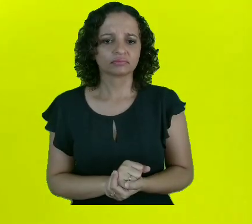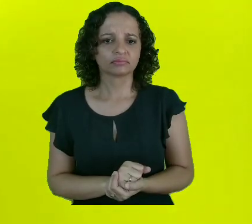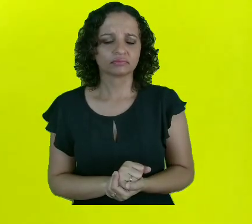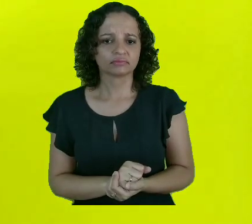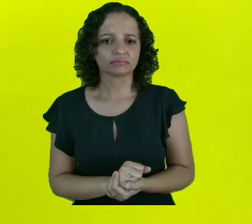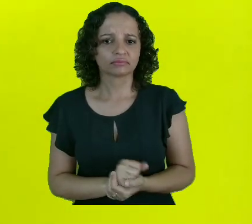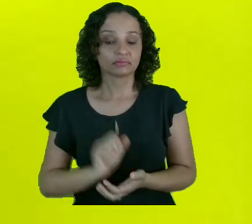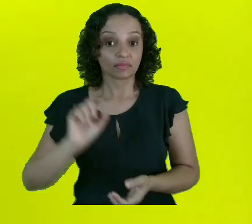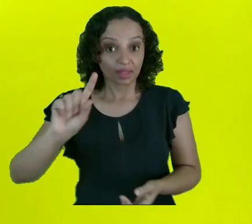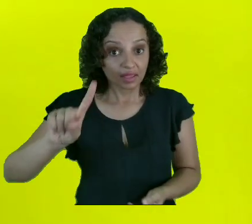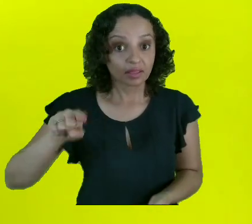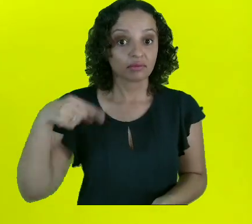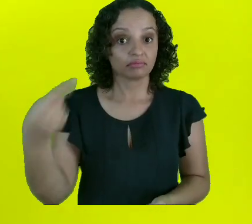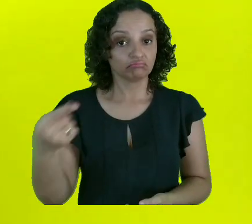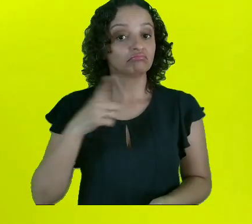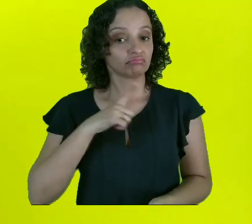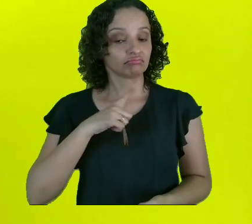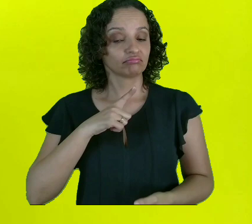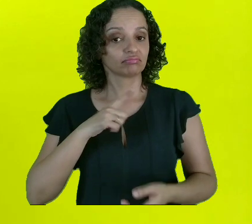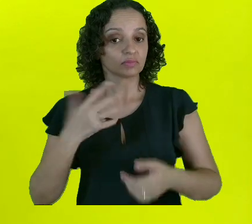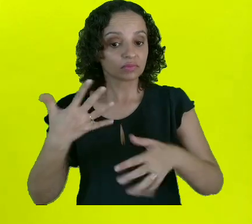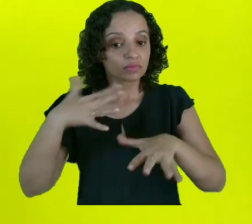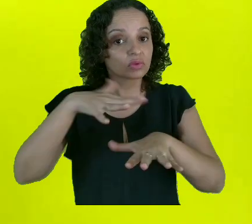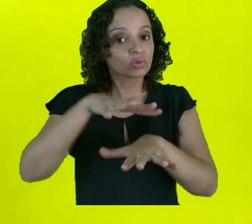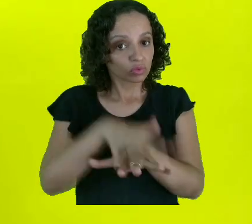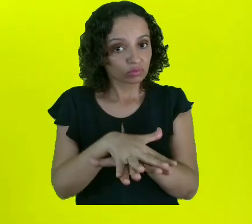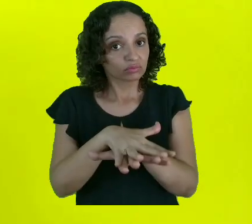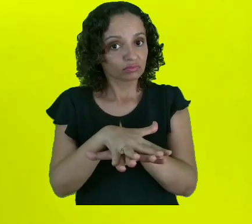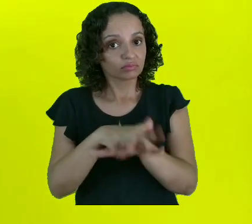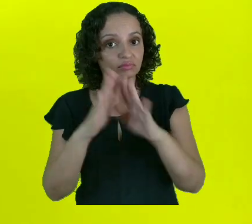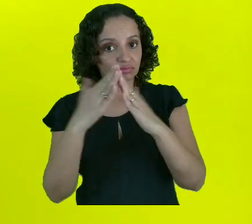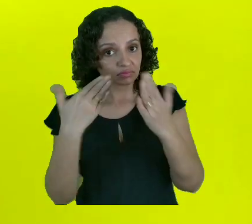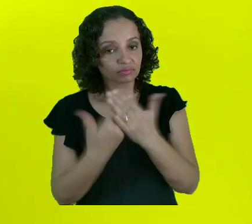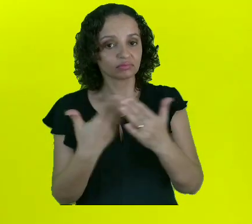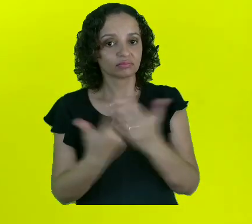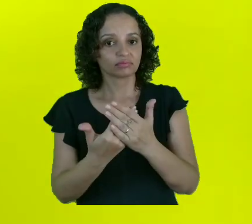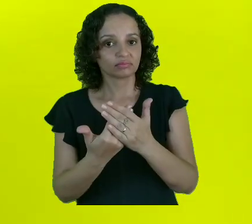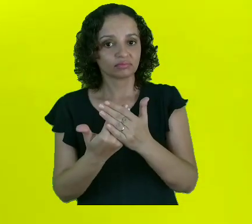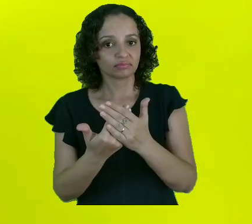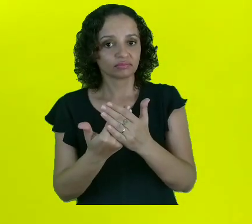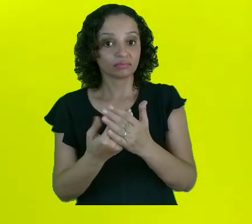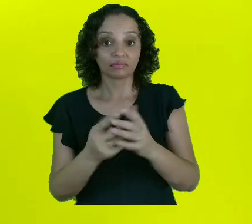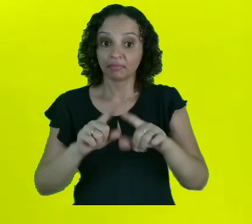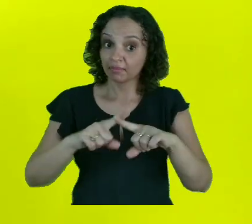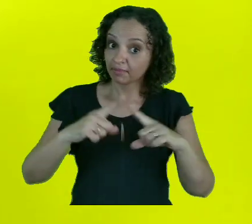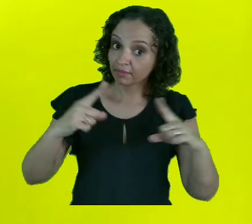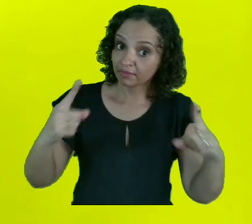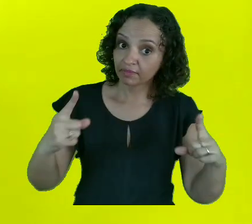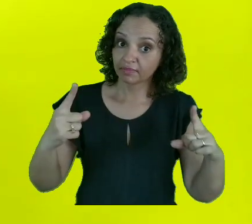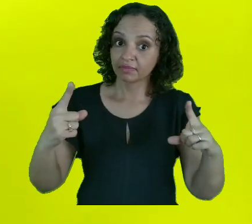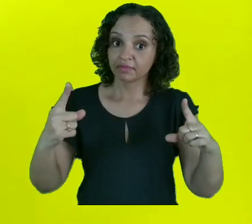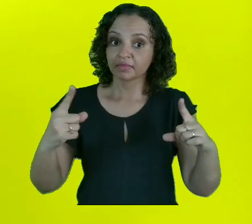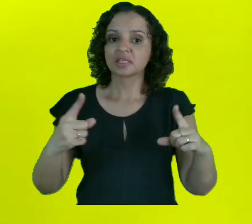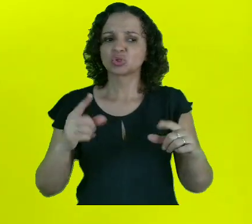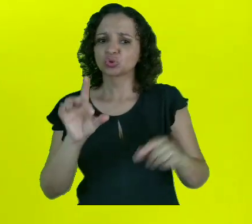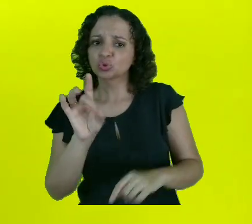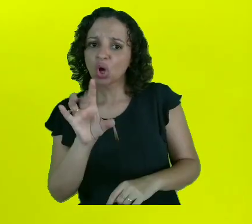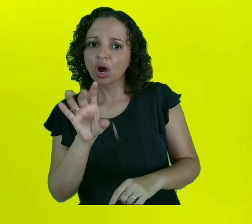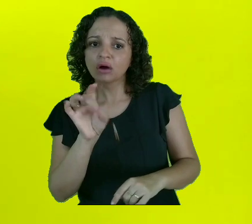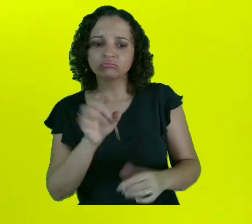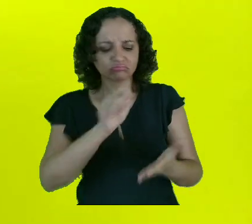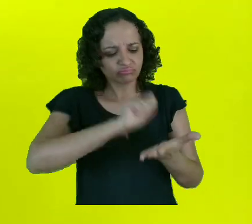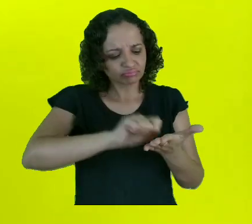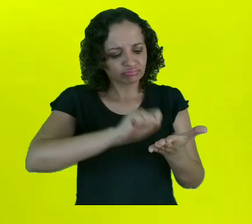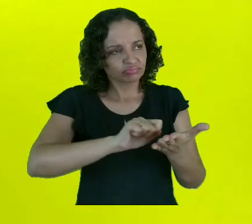Depois, nós tivemos a inclusão do surdo no ensino regular, porém, como copista, né?